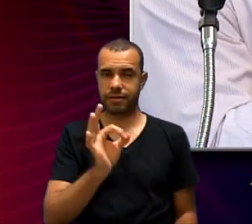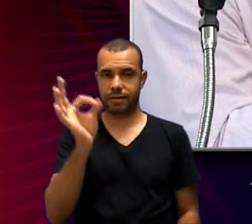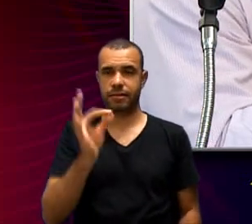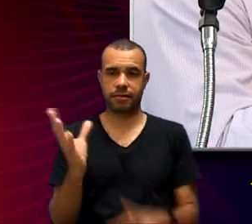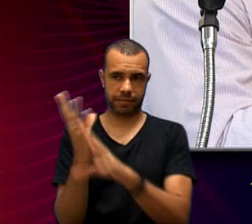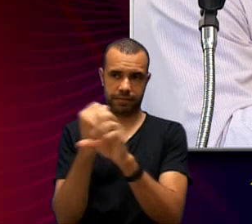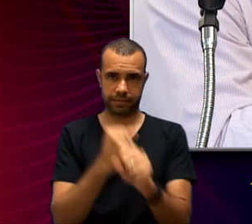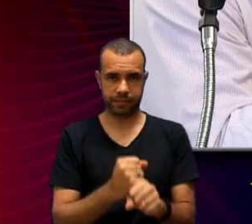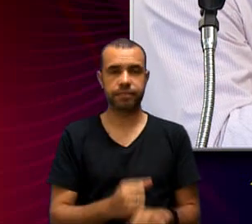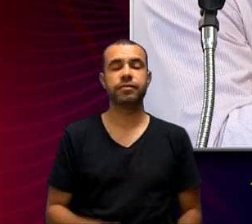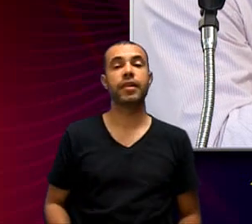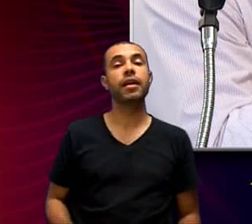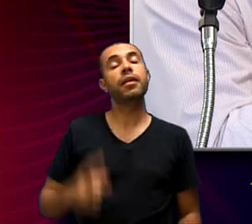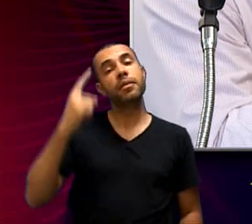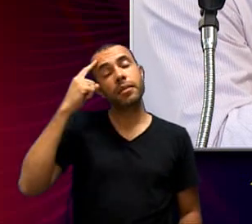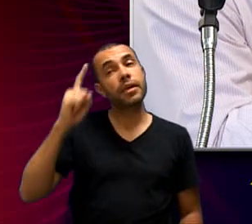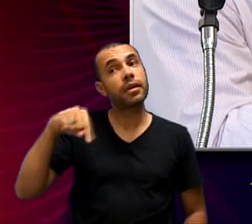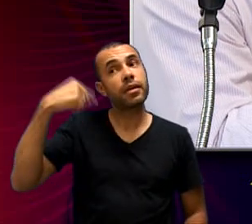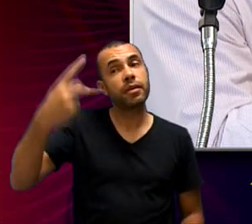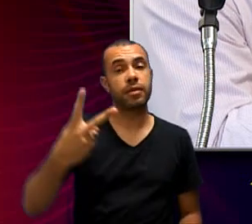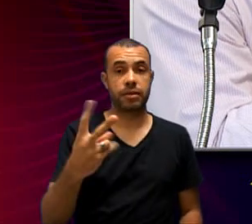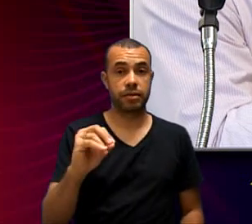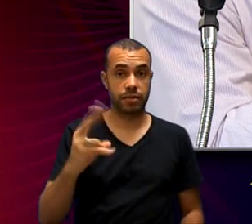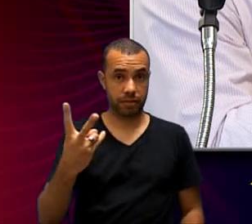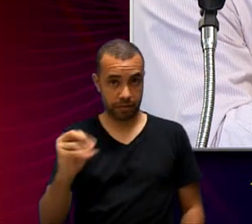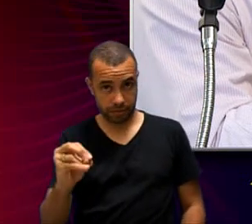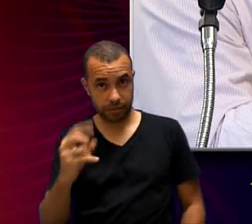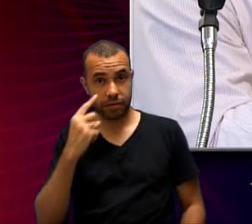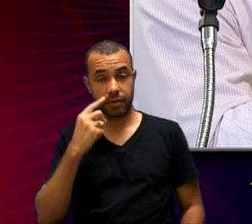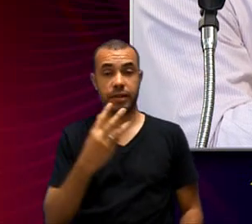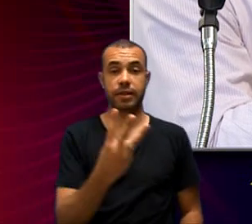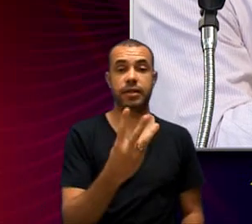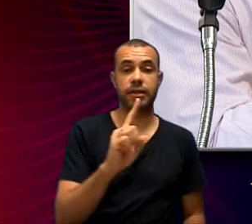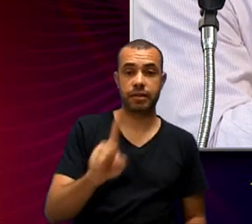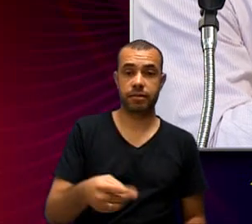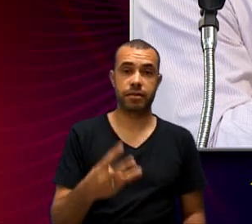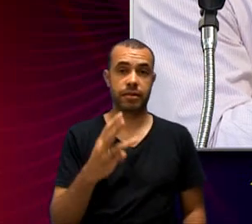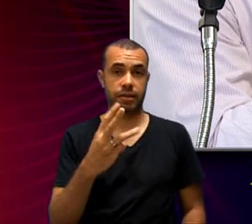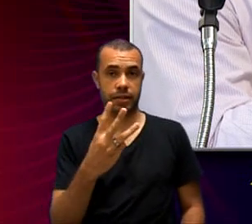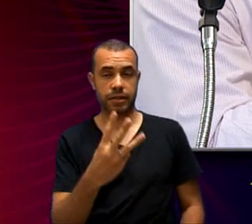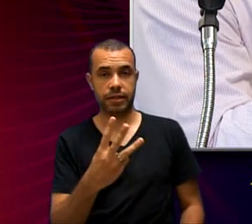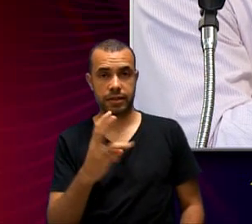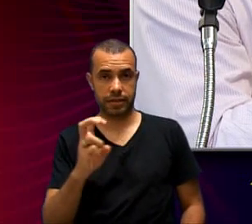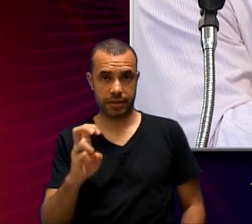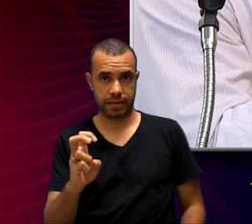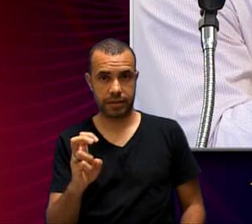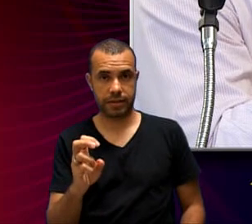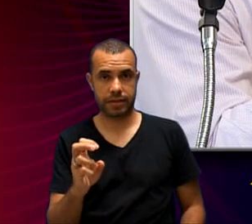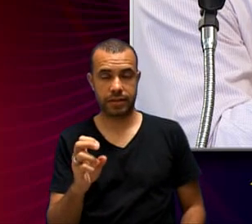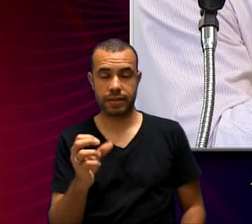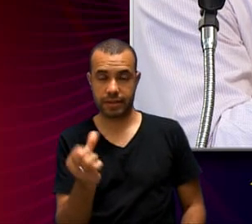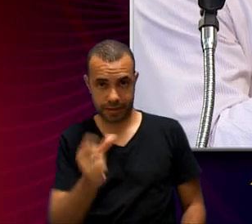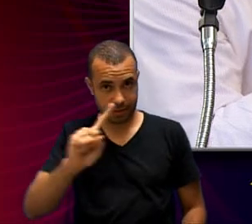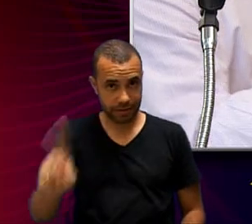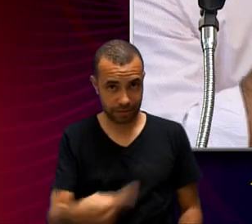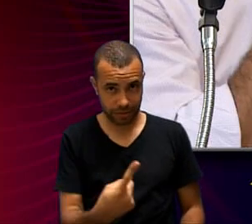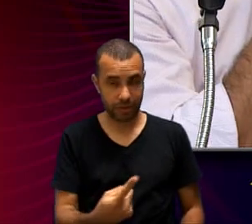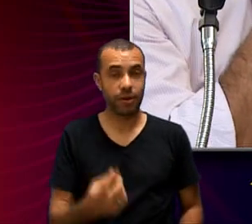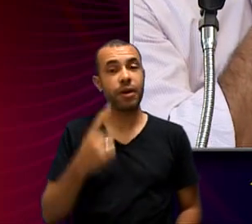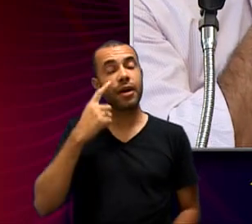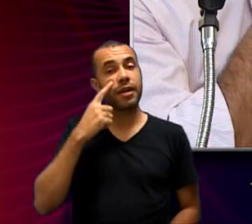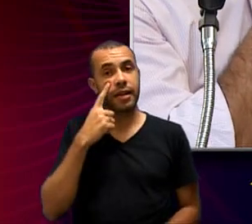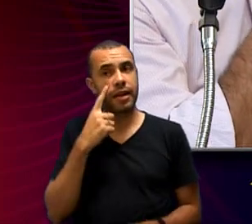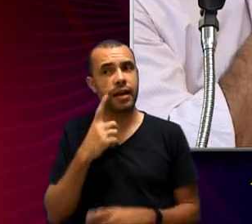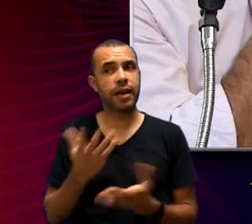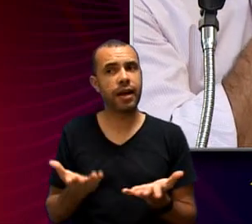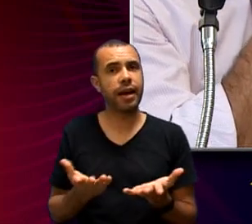aí eu vou chegar, a projeção de 2020 dos 3,336 milhões é em cima do que